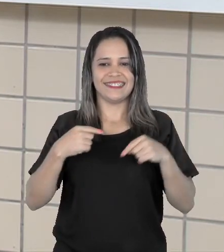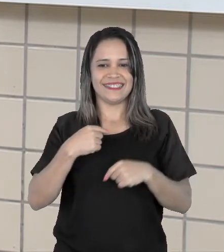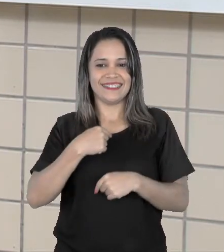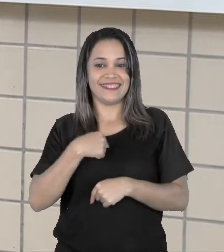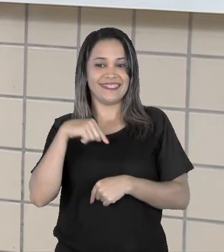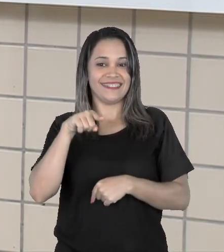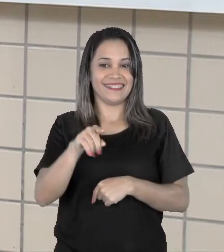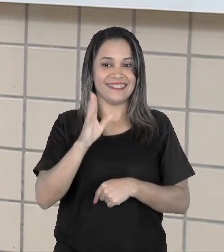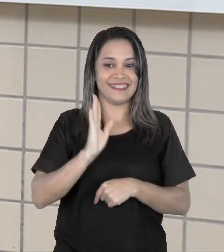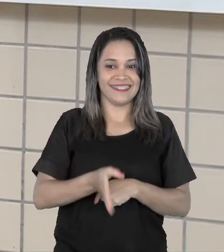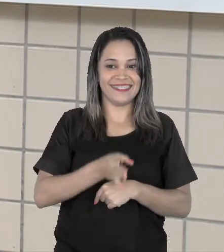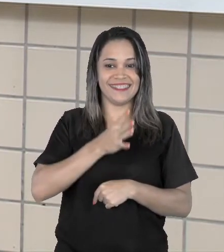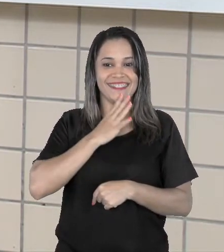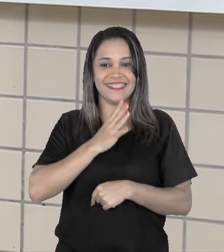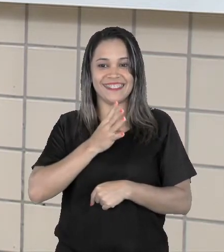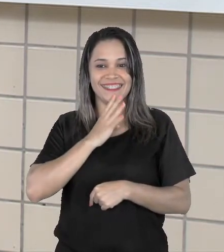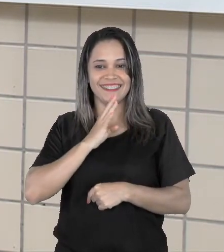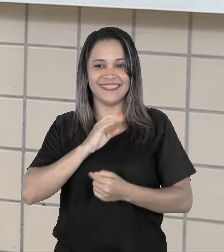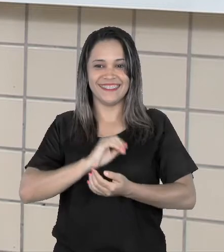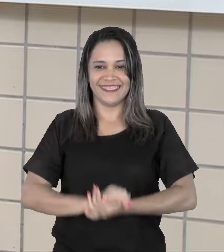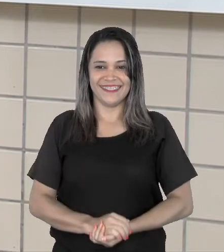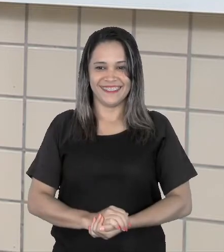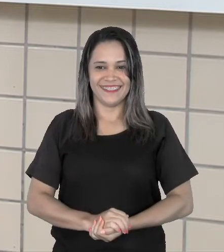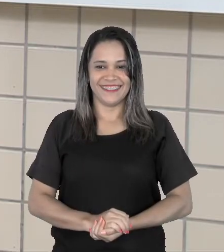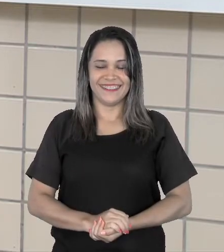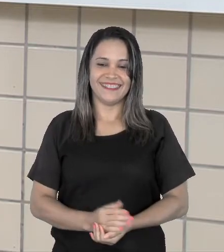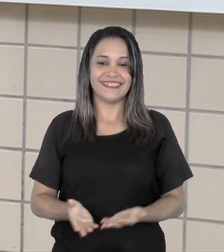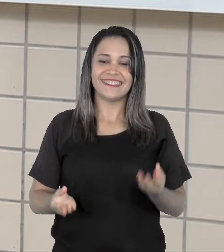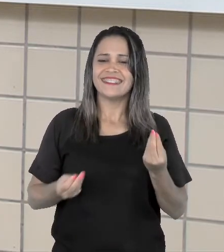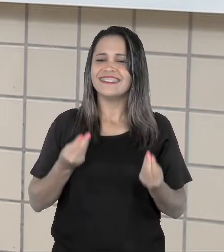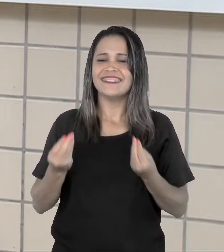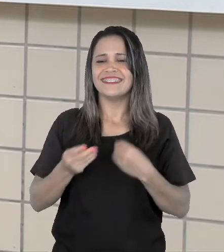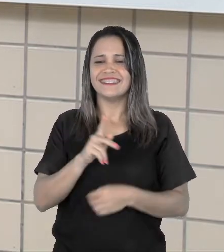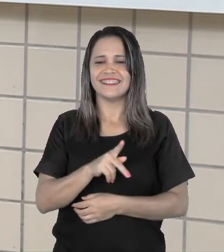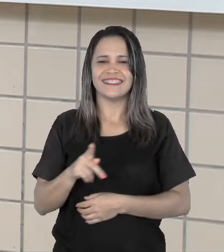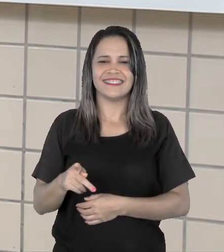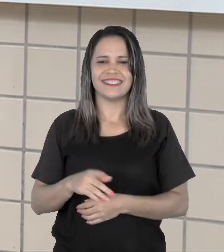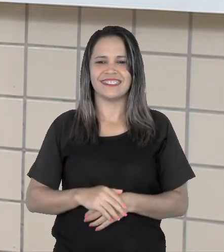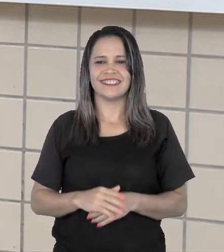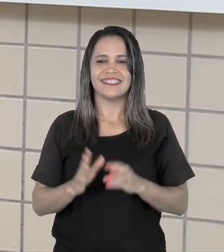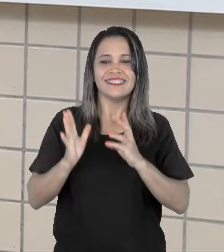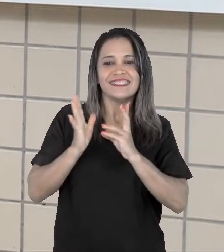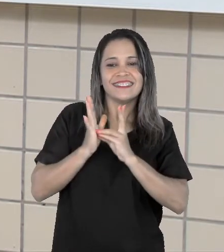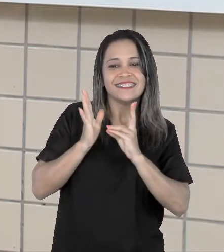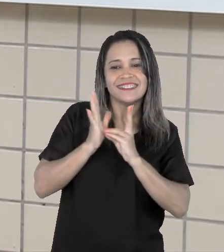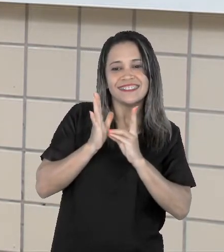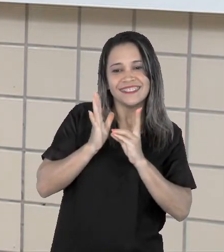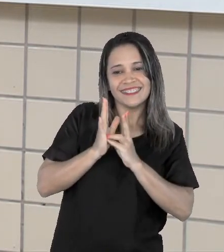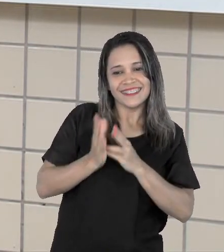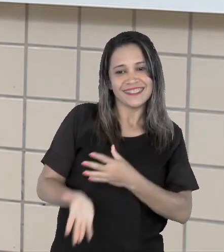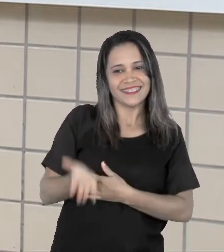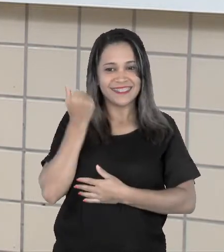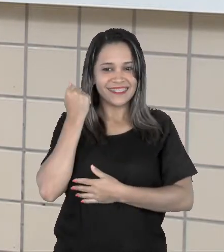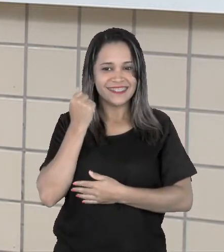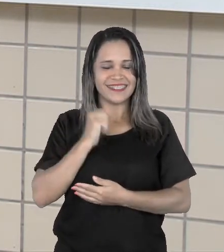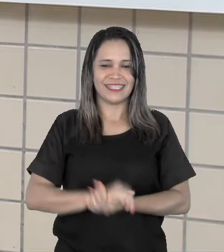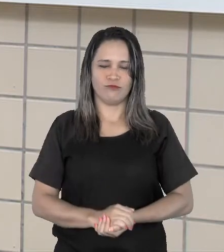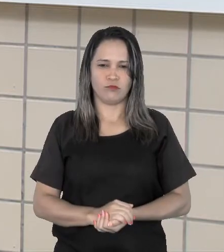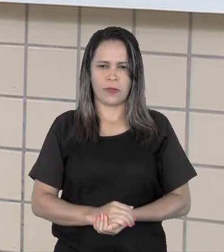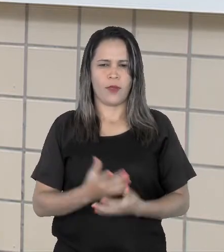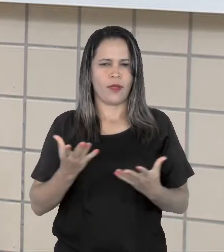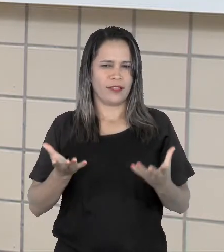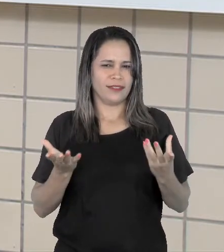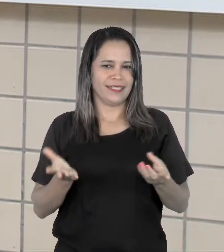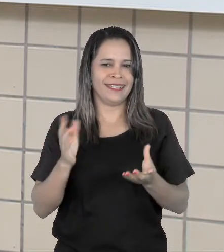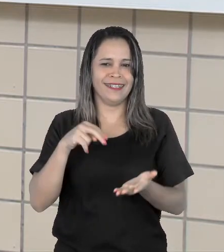você já conhecemos? Qual é, professora? Ah, dos índiozinhos. Vamos lá? Eu quero que vocês